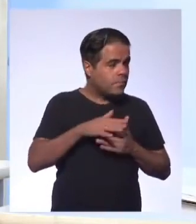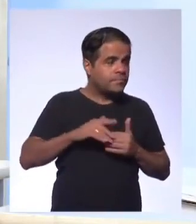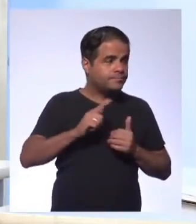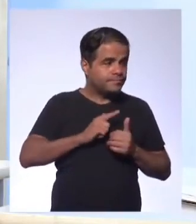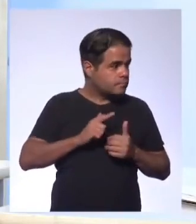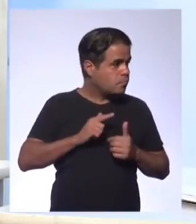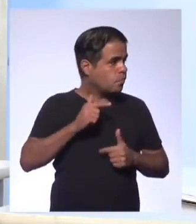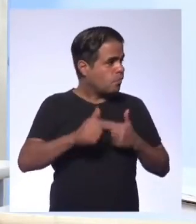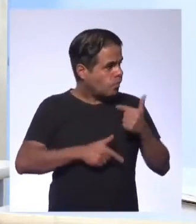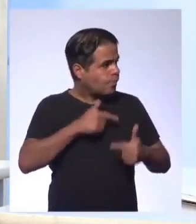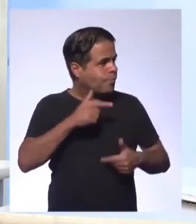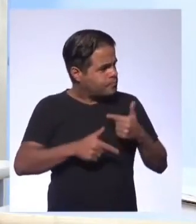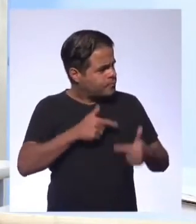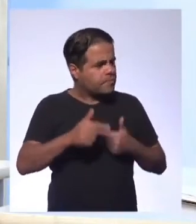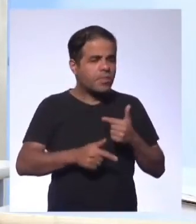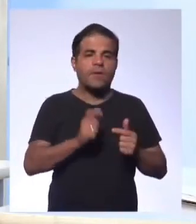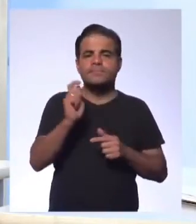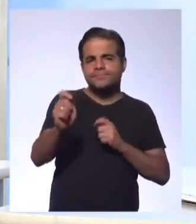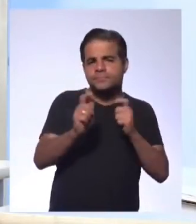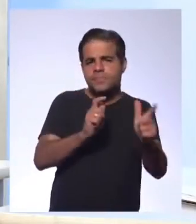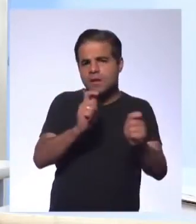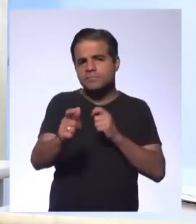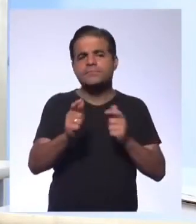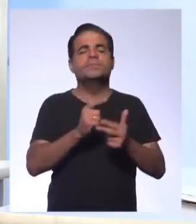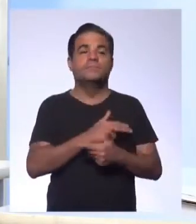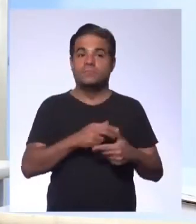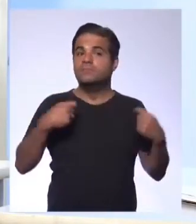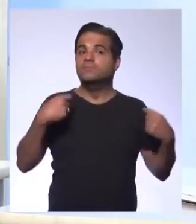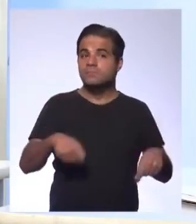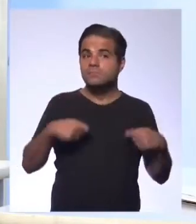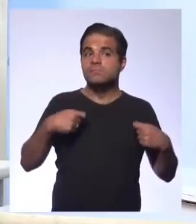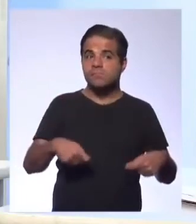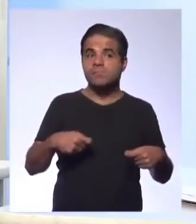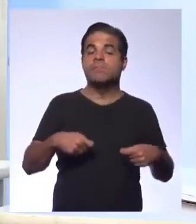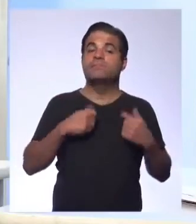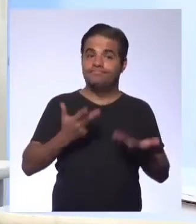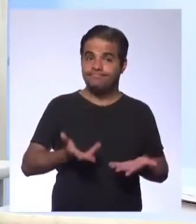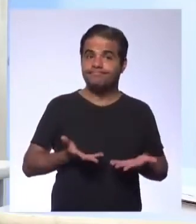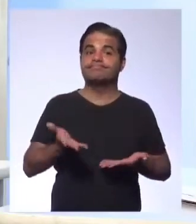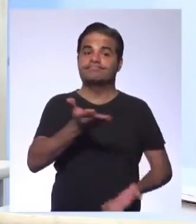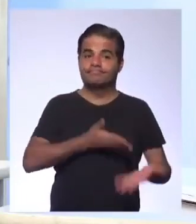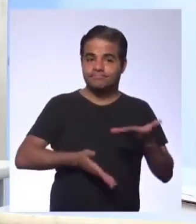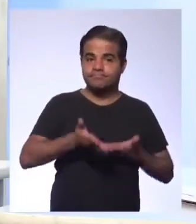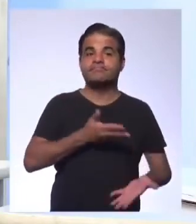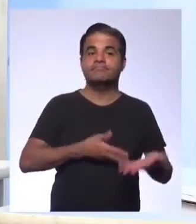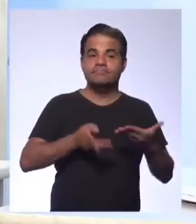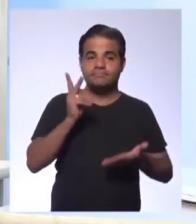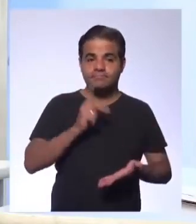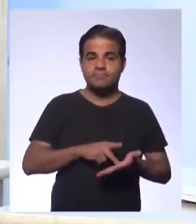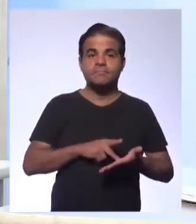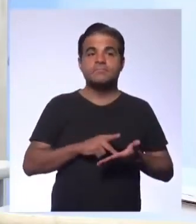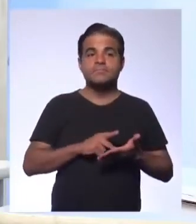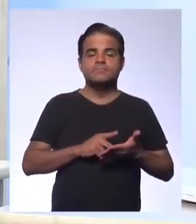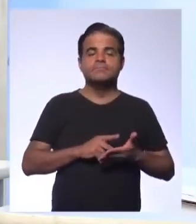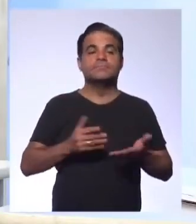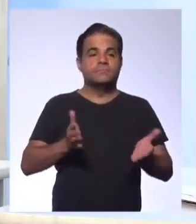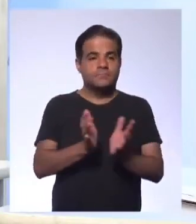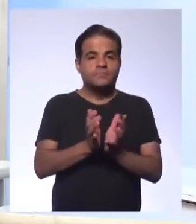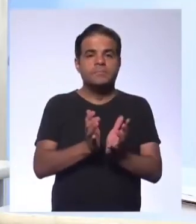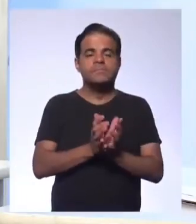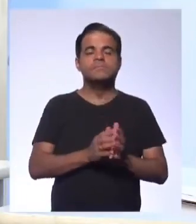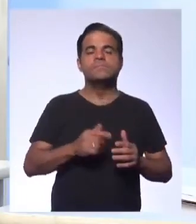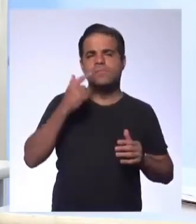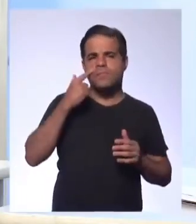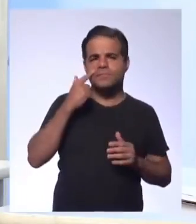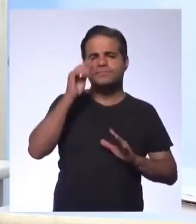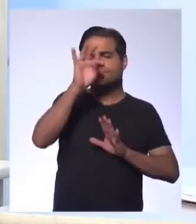de trabalhar, ele tinha que pagar algumas coisas, gente. Essa é a relação dos servos com os seus senhores feudais. Vamos